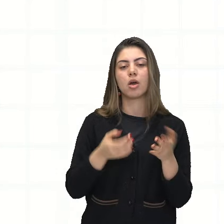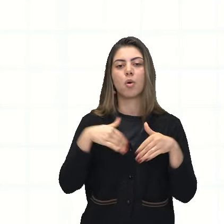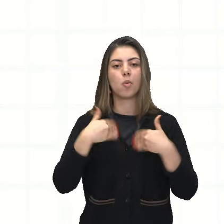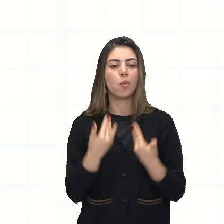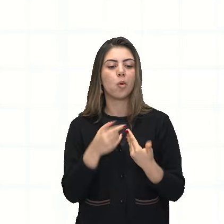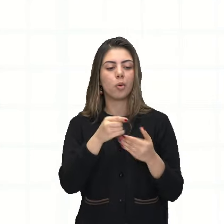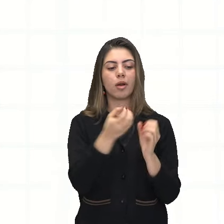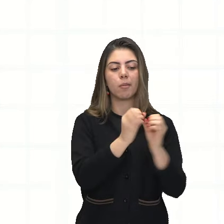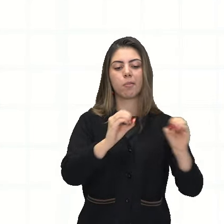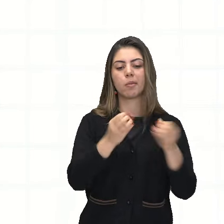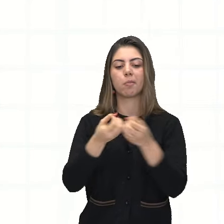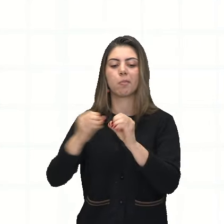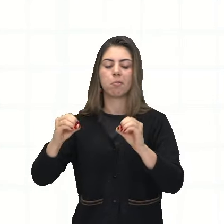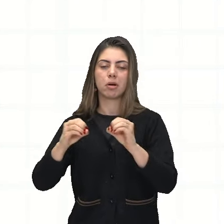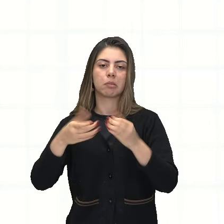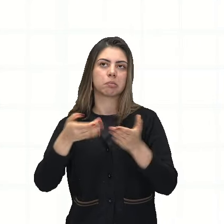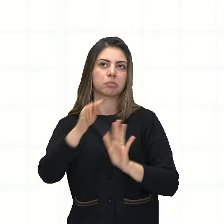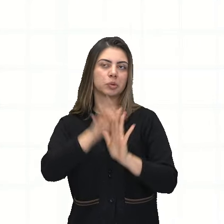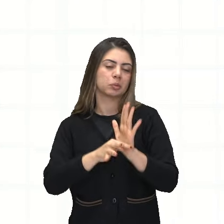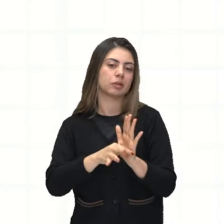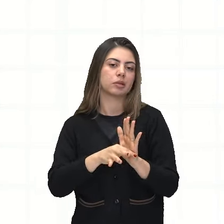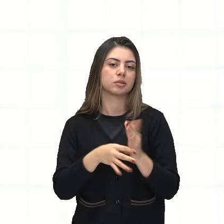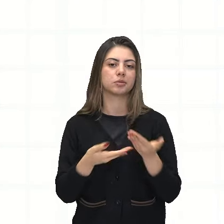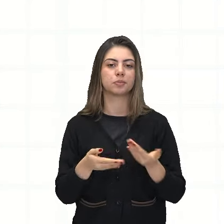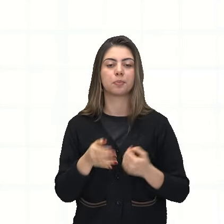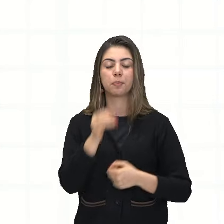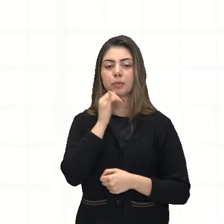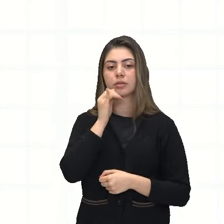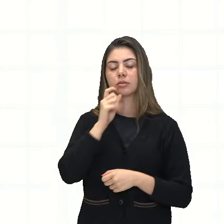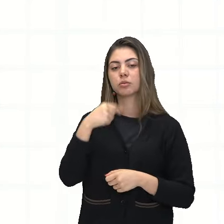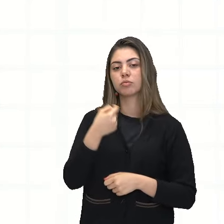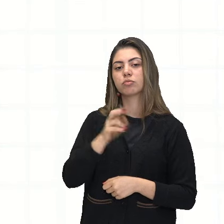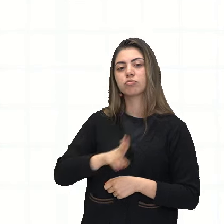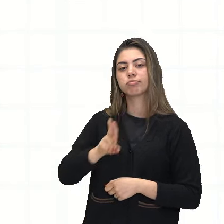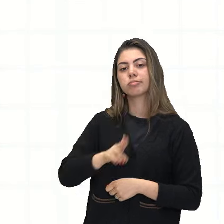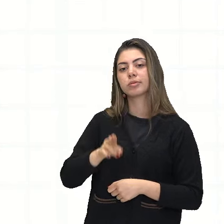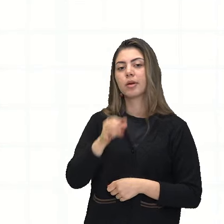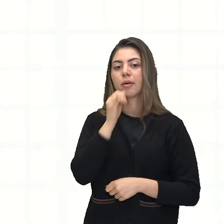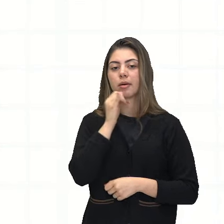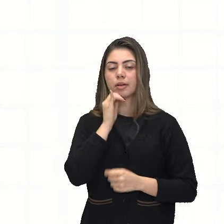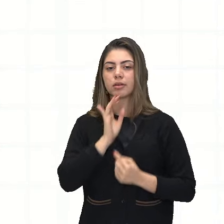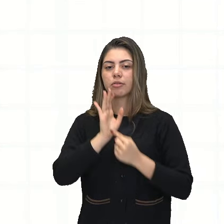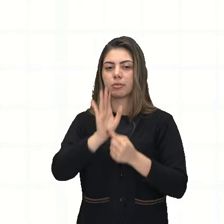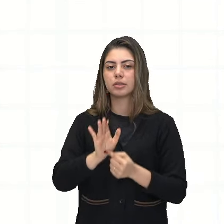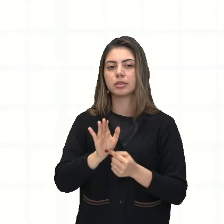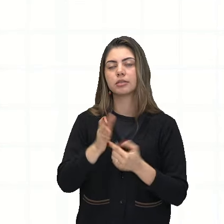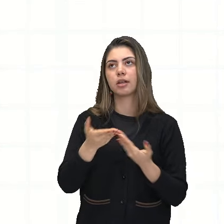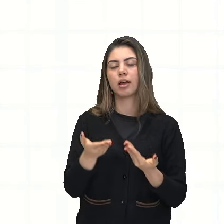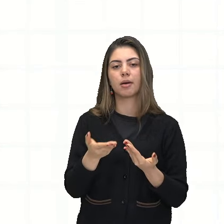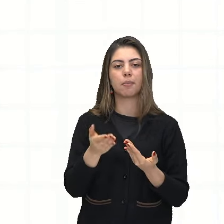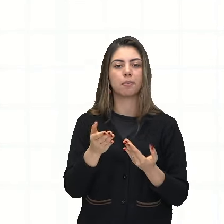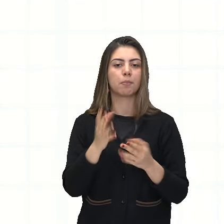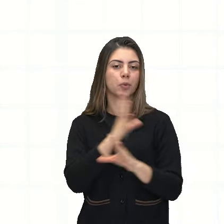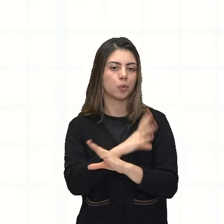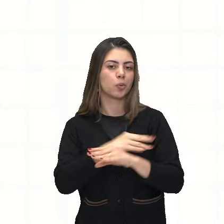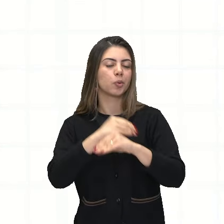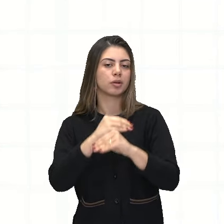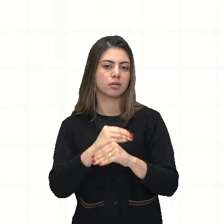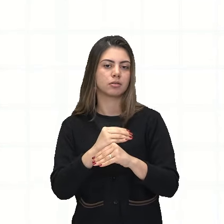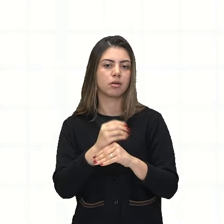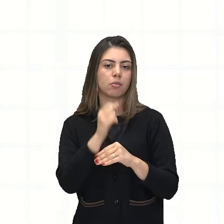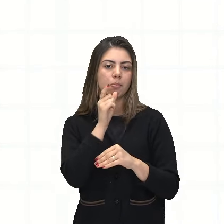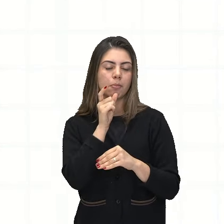texto. Como as palavras, nós vamos utilizar como exemplo de conexão, coesão